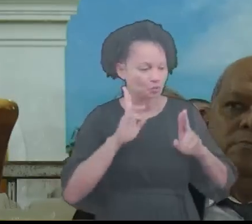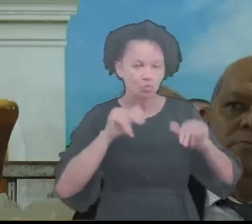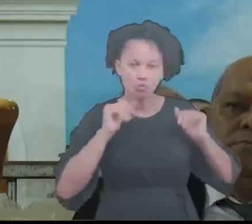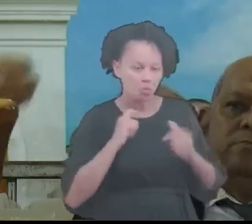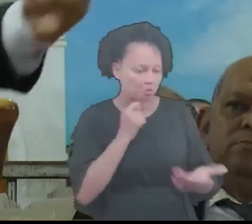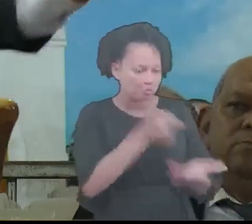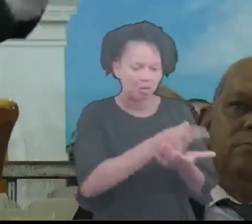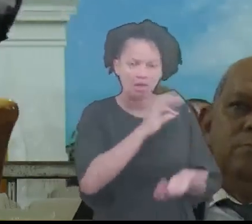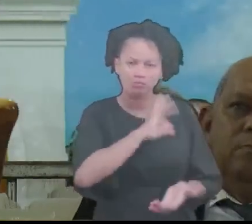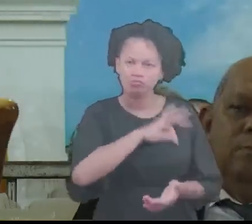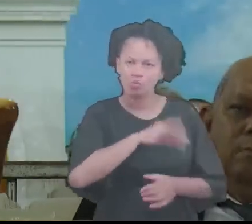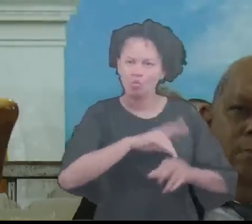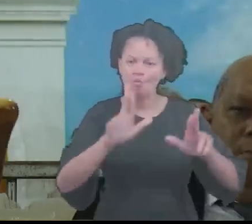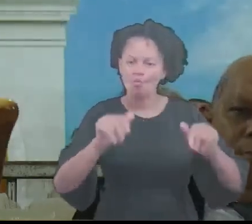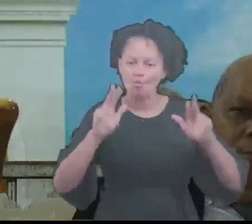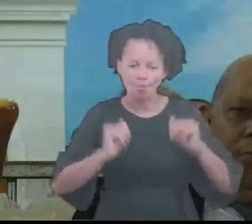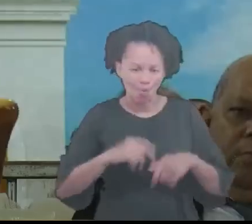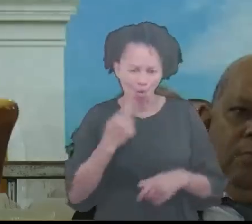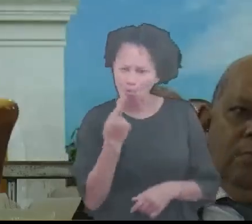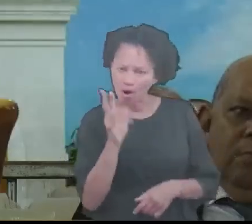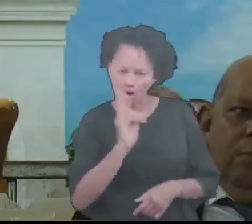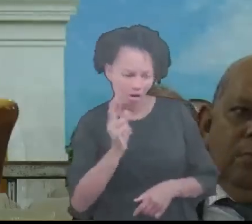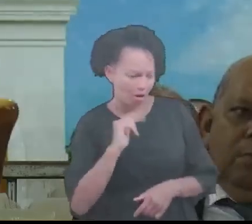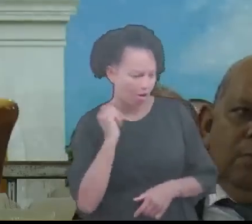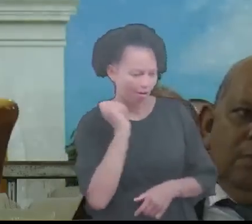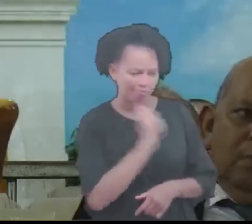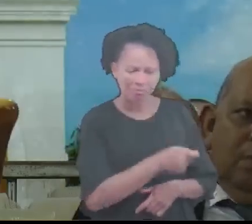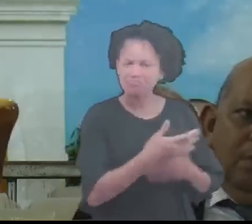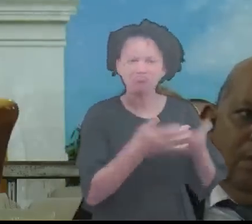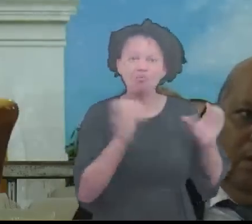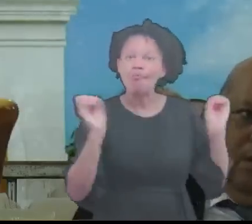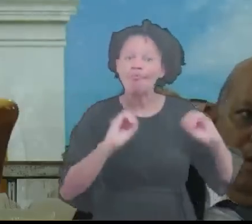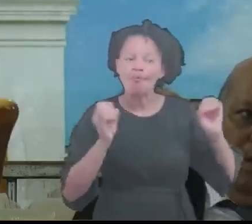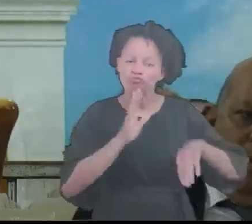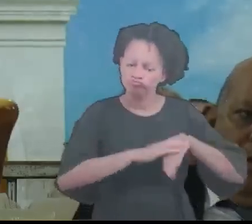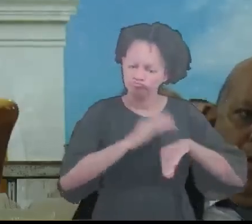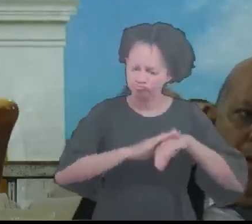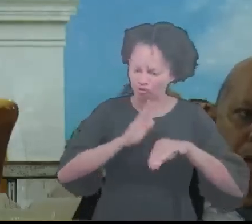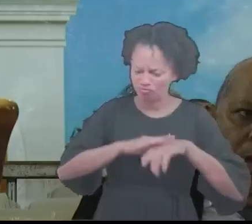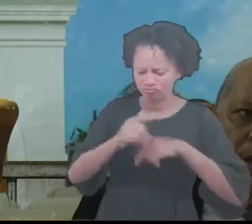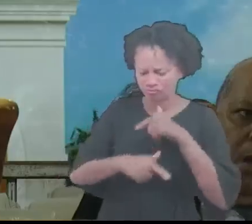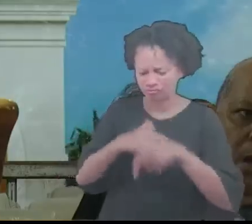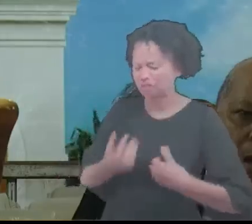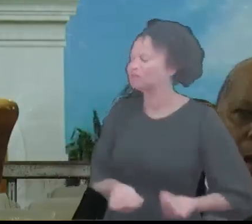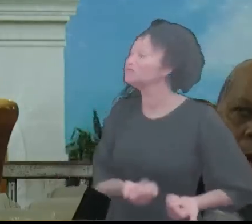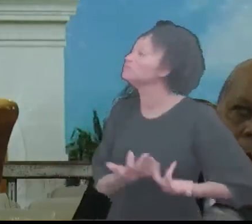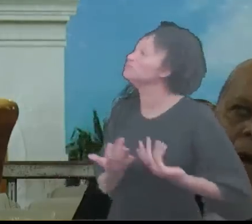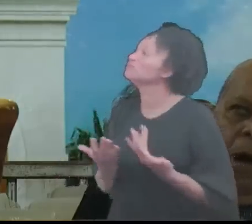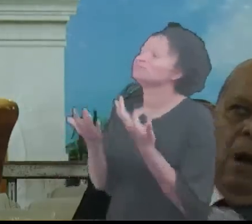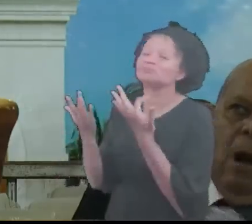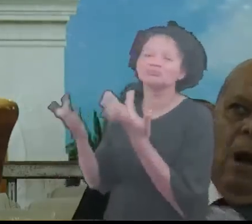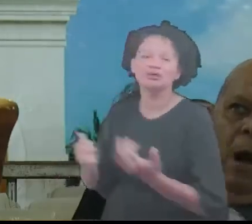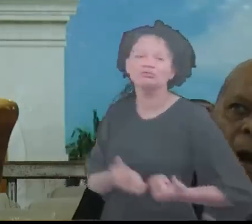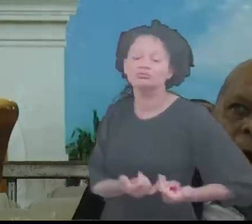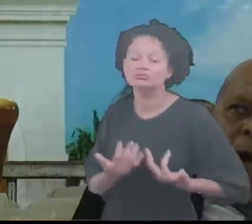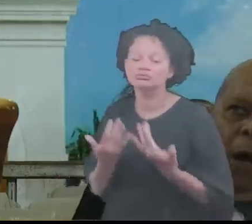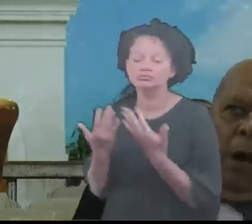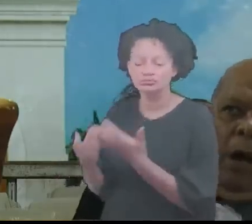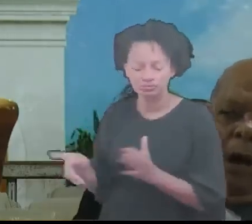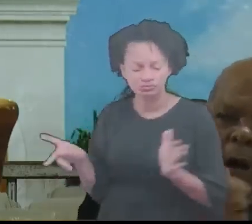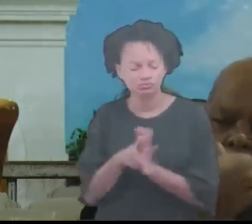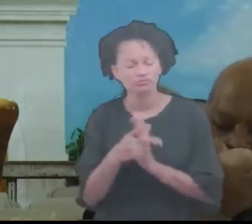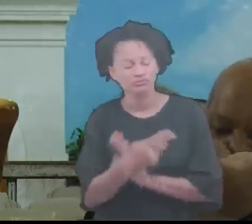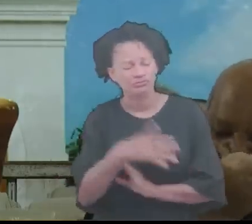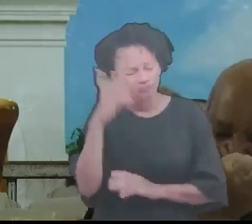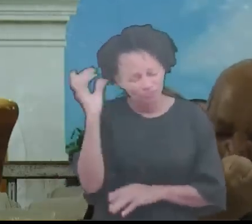centavo, ele nunca recebeu um real. O que era aquilo que aquele rapaz estava oferecendo? Ele estava oferecendo seus dons,